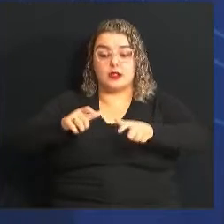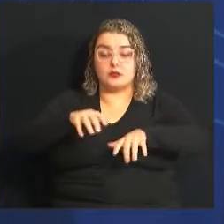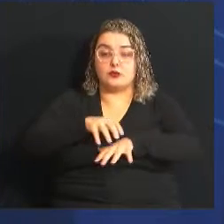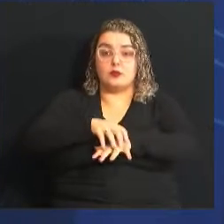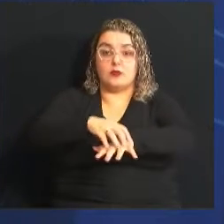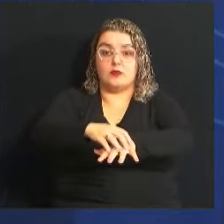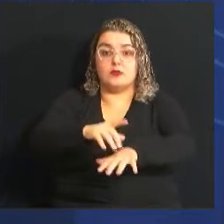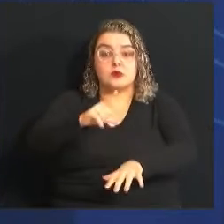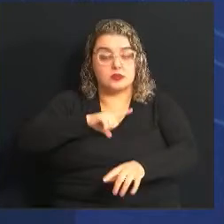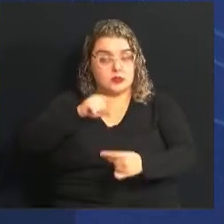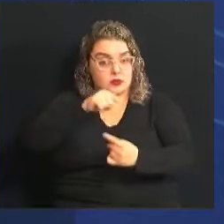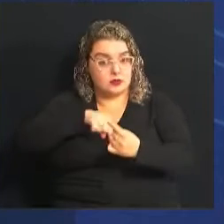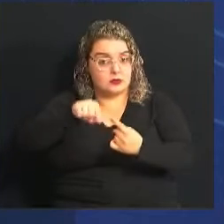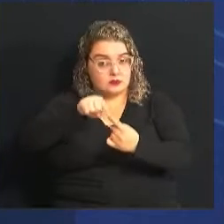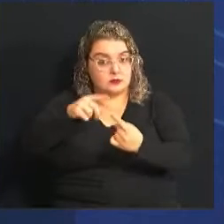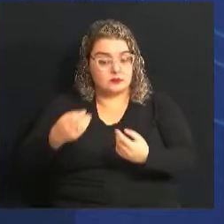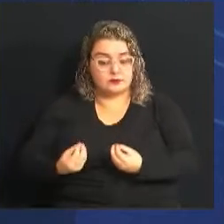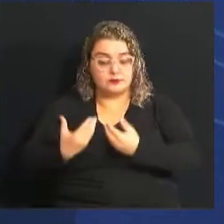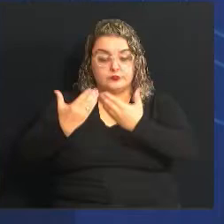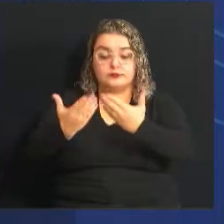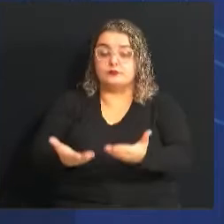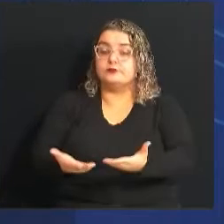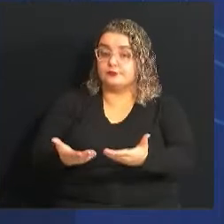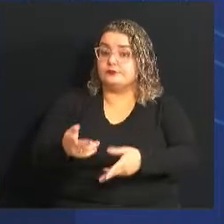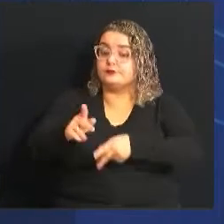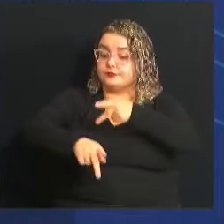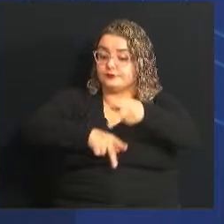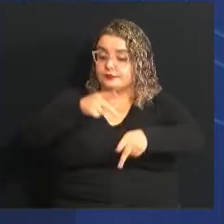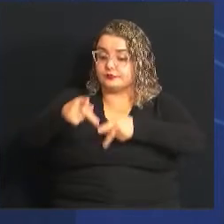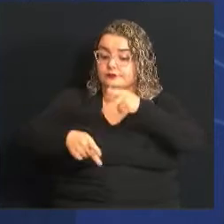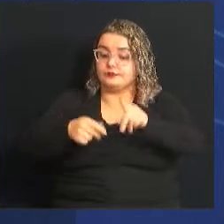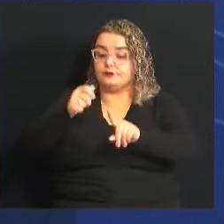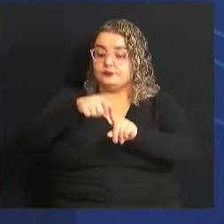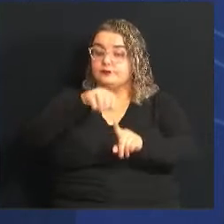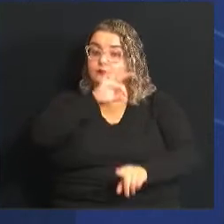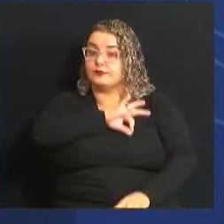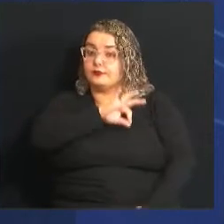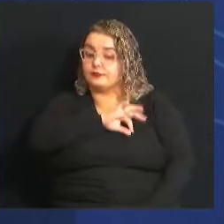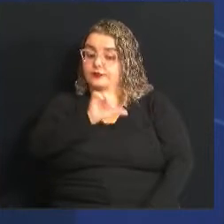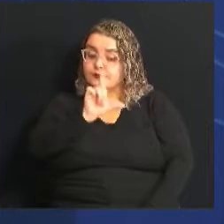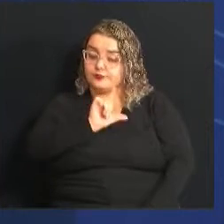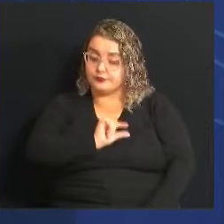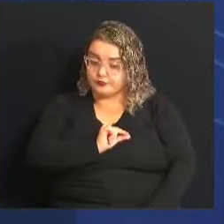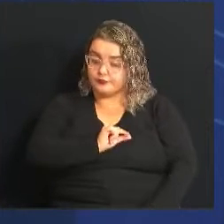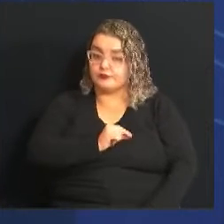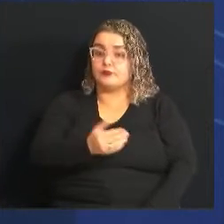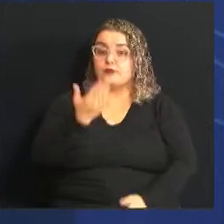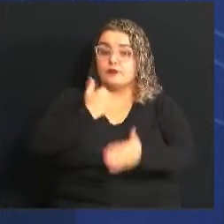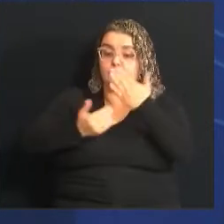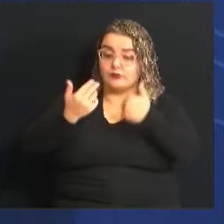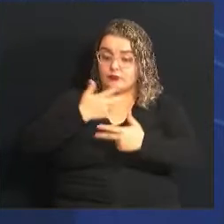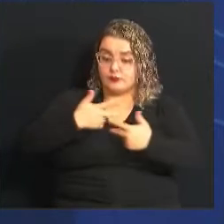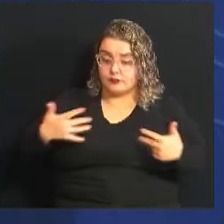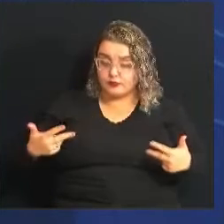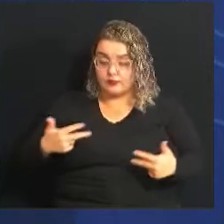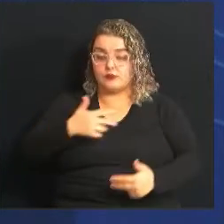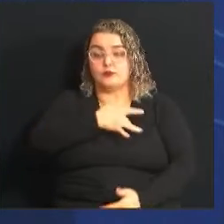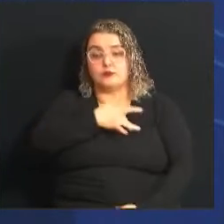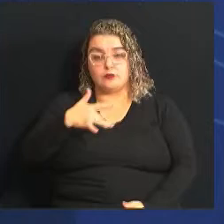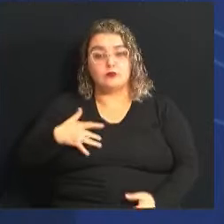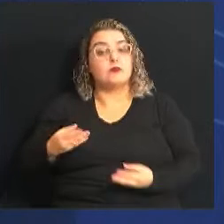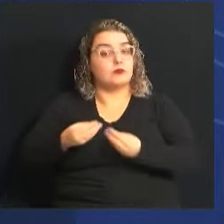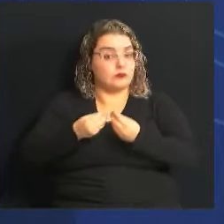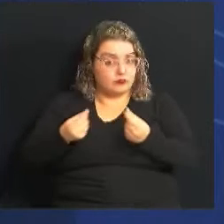como objetivo oferecer para a população de baixa renda refeições saudáveis e de qualidade